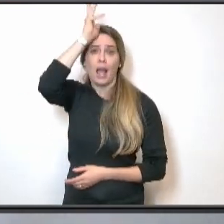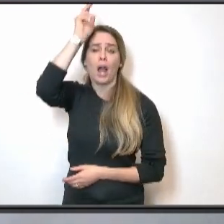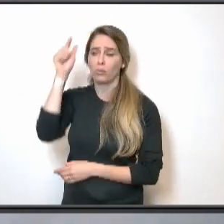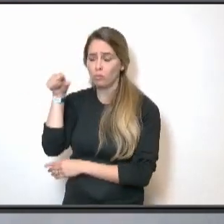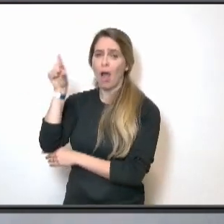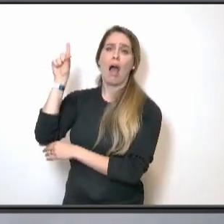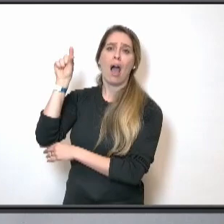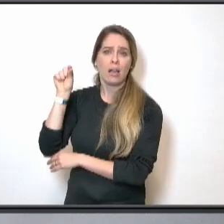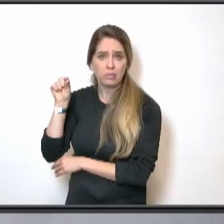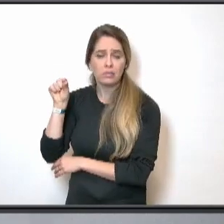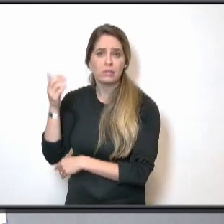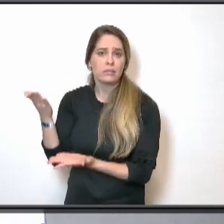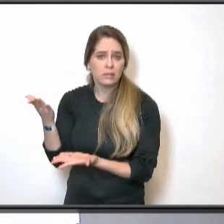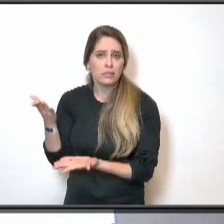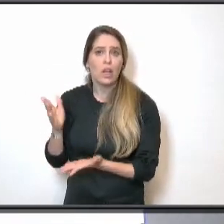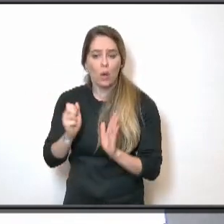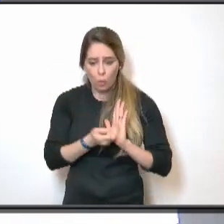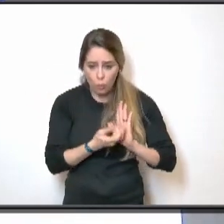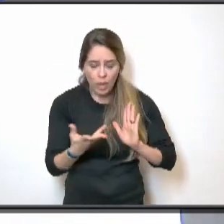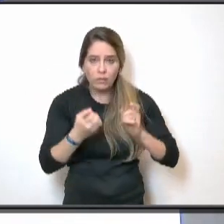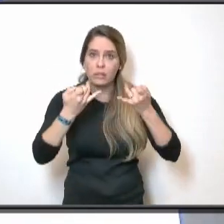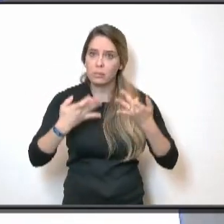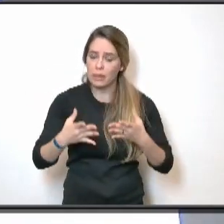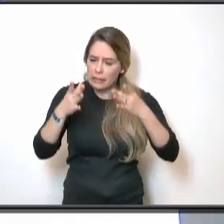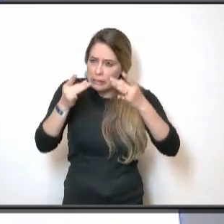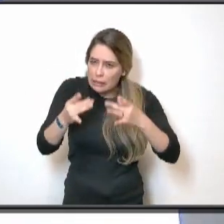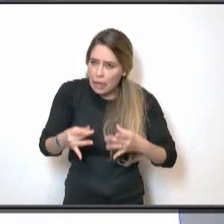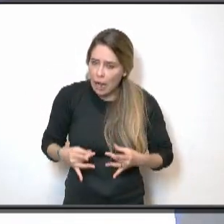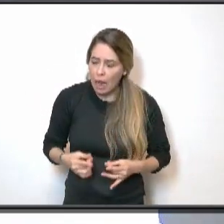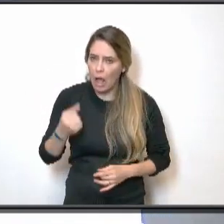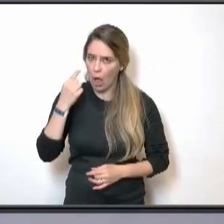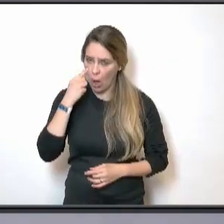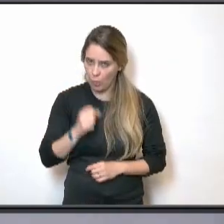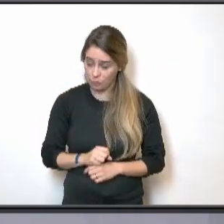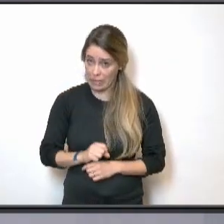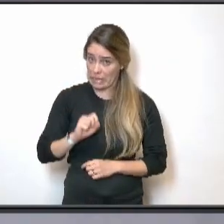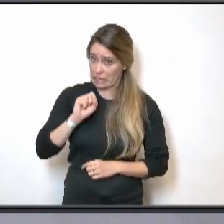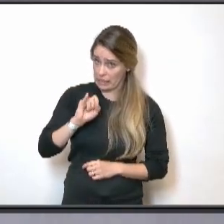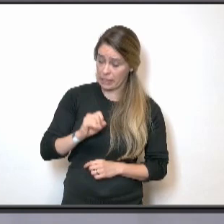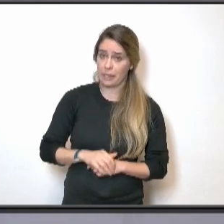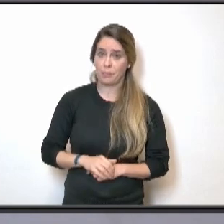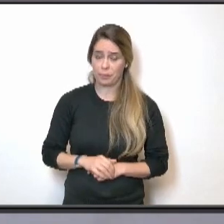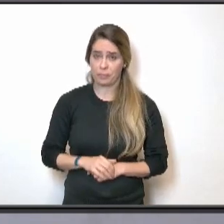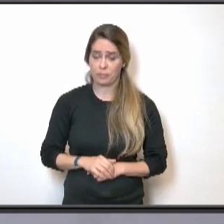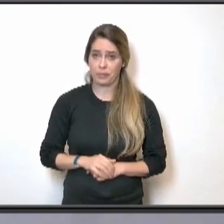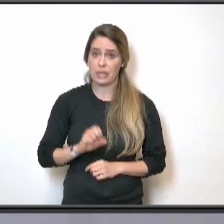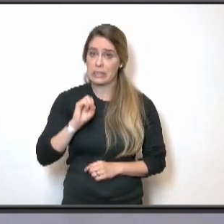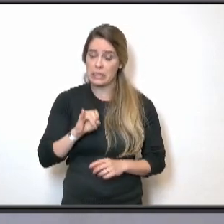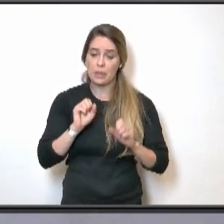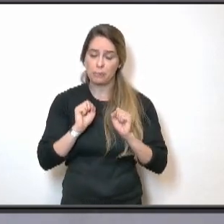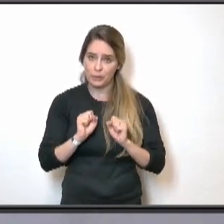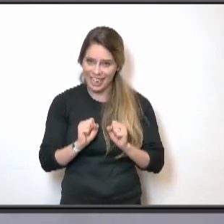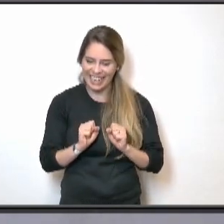nos evangelhos uma descrição que se tiver jeito, eu não sei como que vai ser, mas se tiver jeito, eu quero bater um papo com Pedro lá no